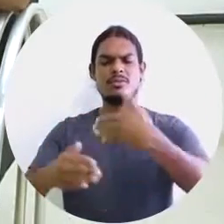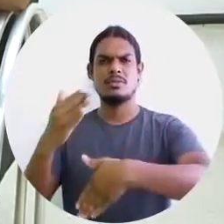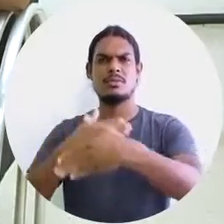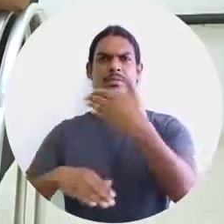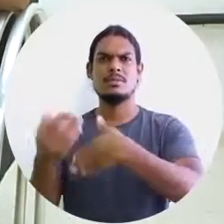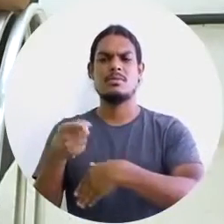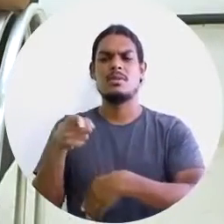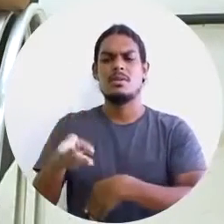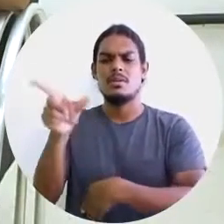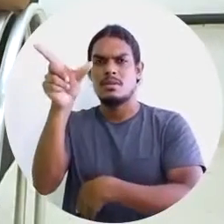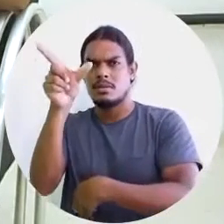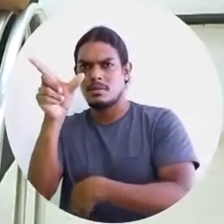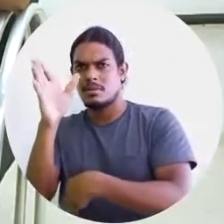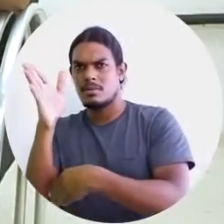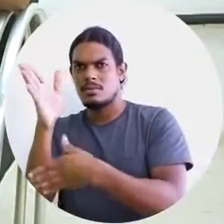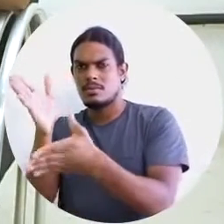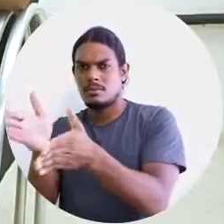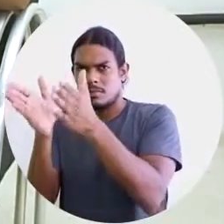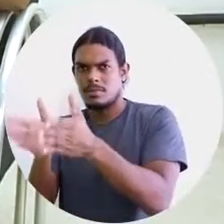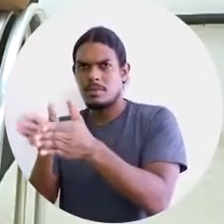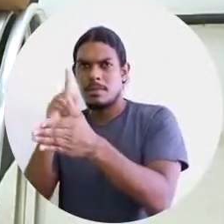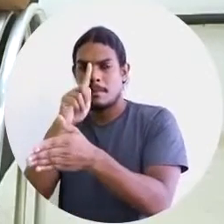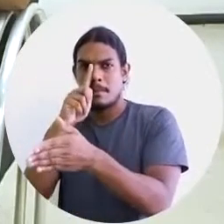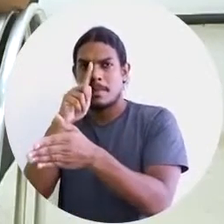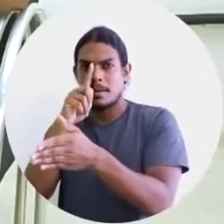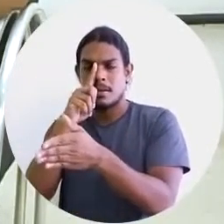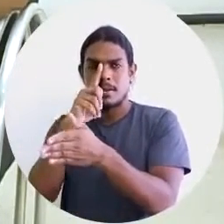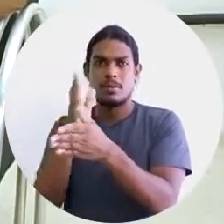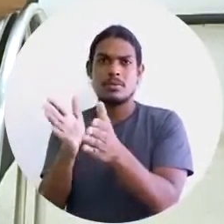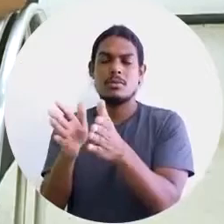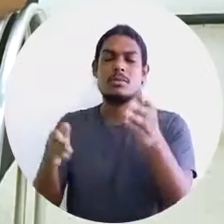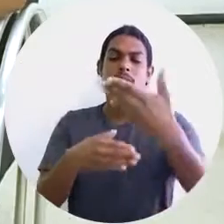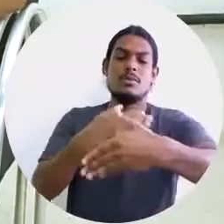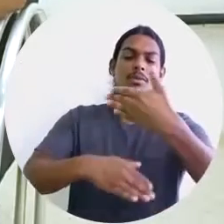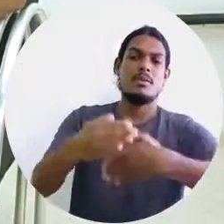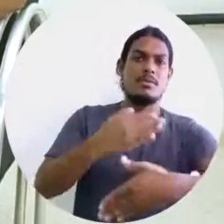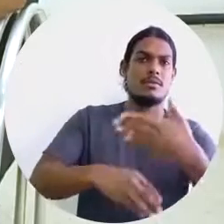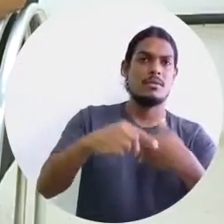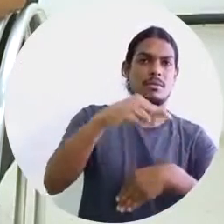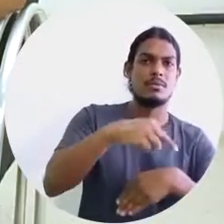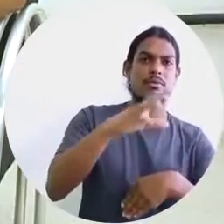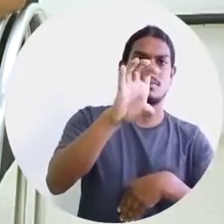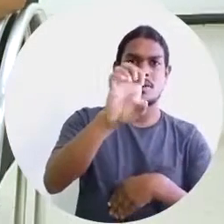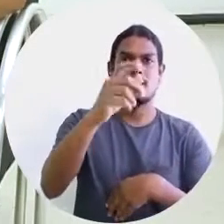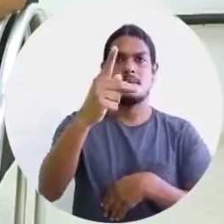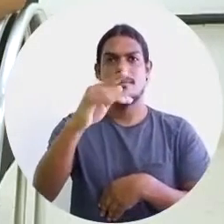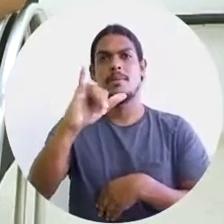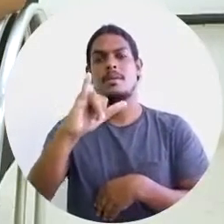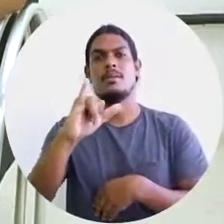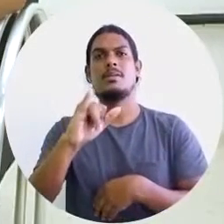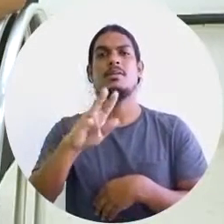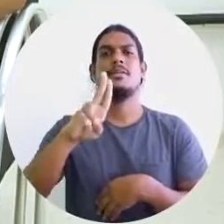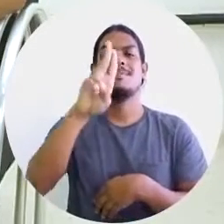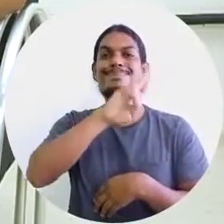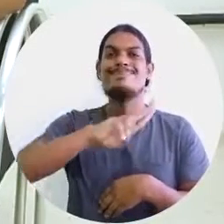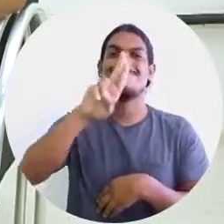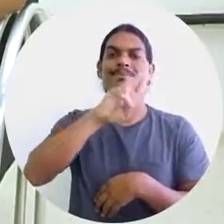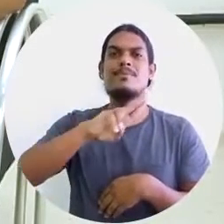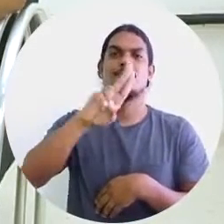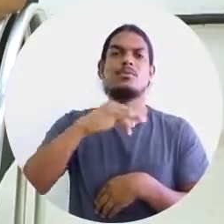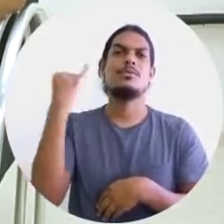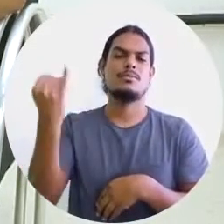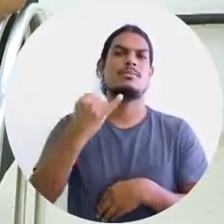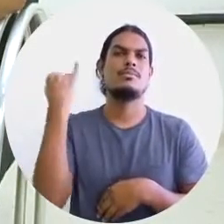risco, aquele agente ambiental e um EPC ou um EPI que seria adequado para